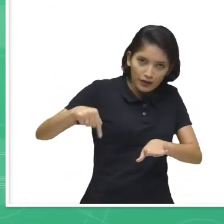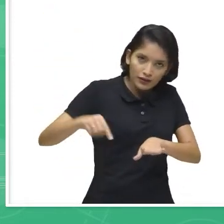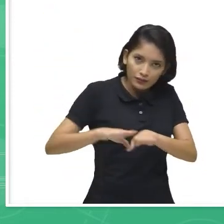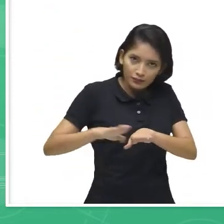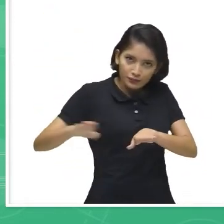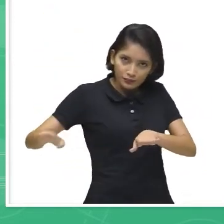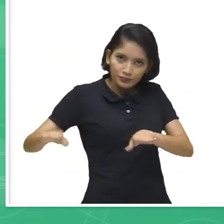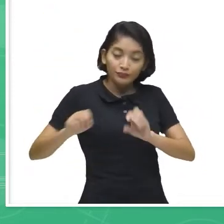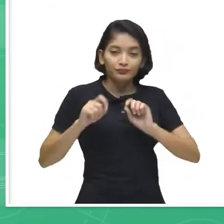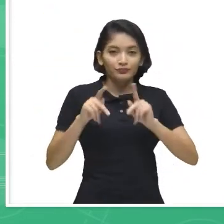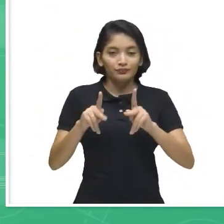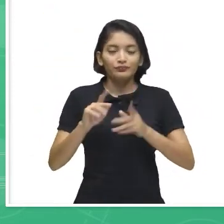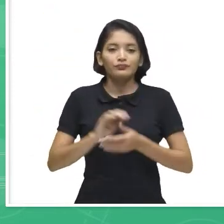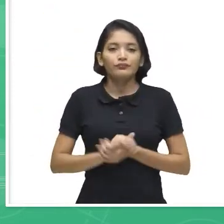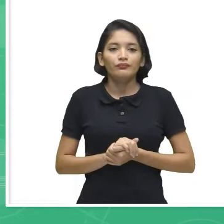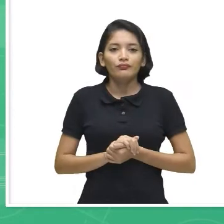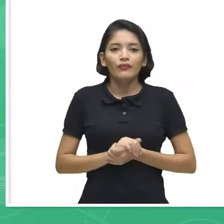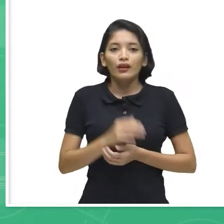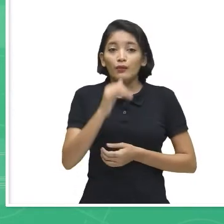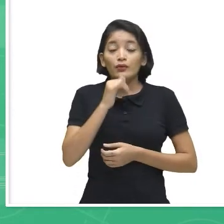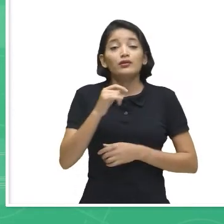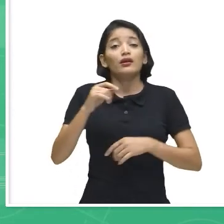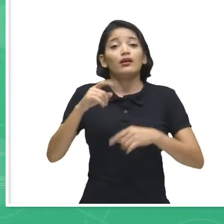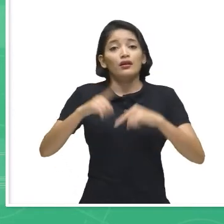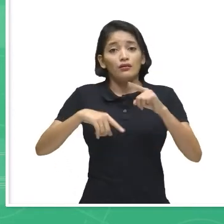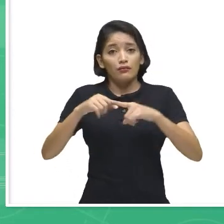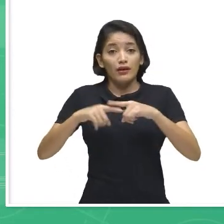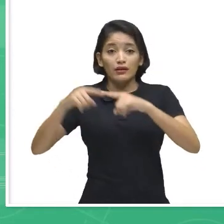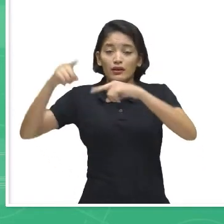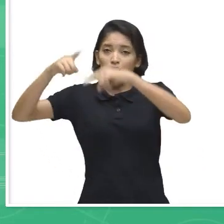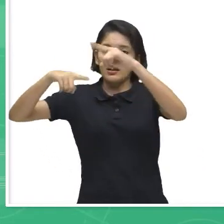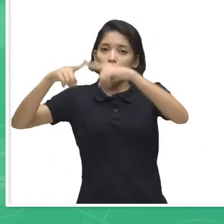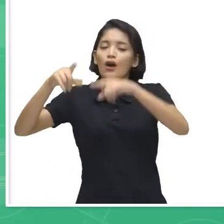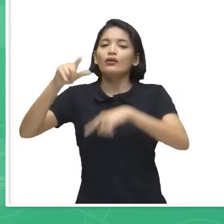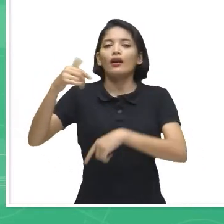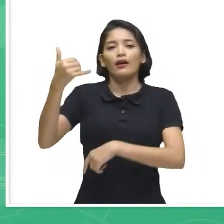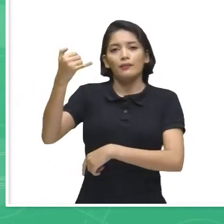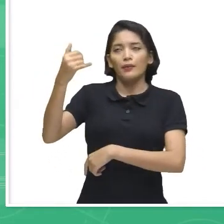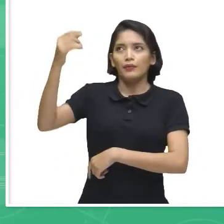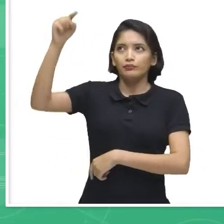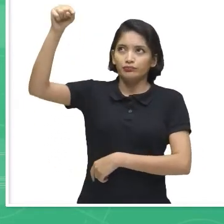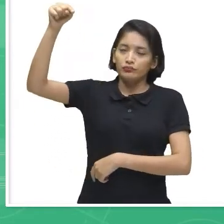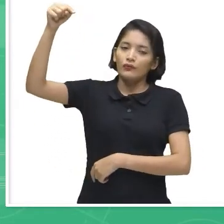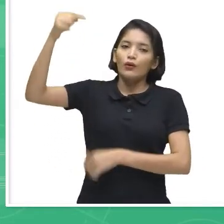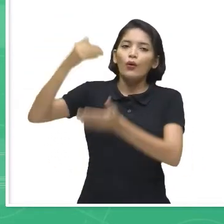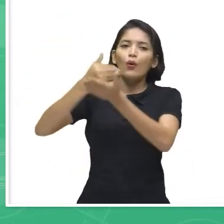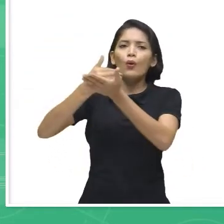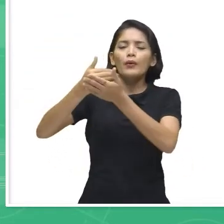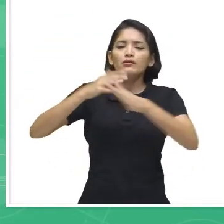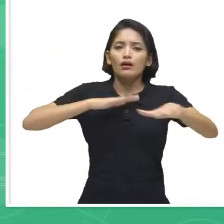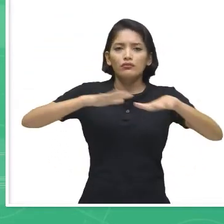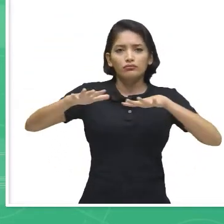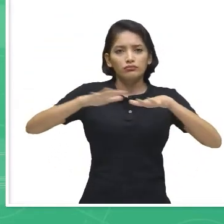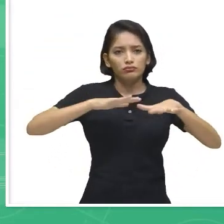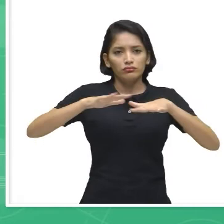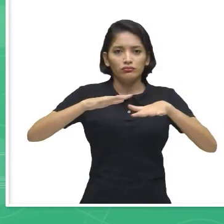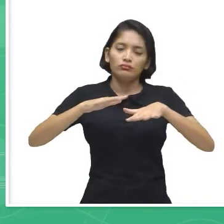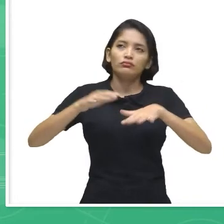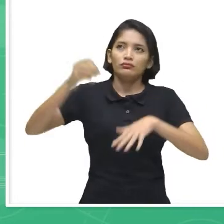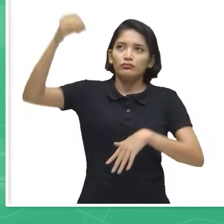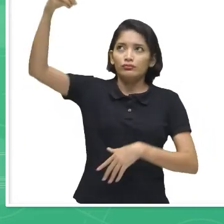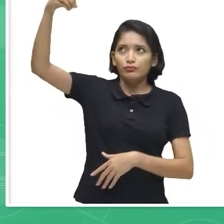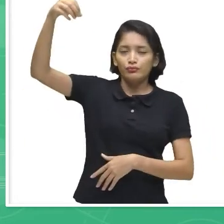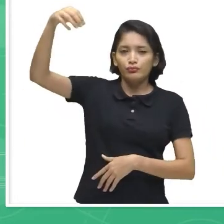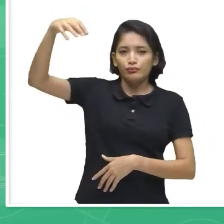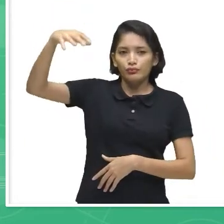verdade? Então, aqui, olha, de novo, eu tenho uma massa, que seria a nossa carga Qzinho, e ela inicia um movimento nesse potencial